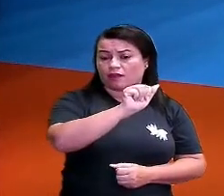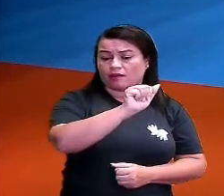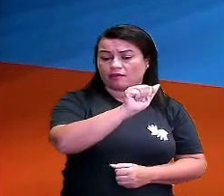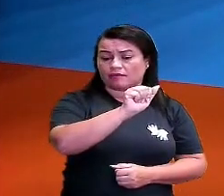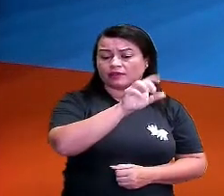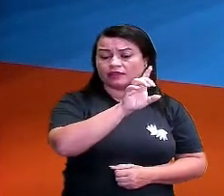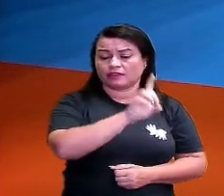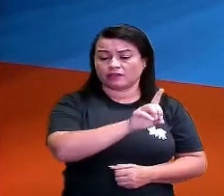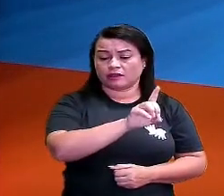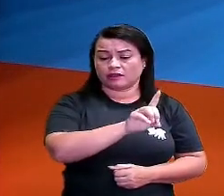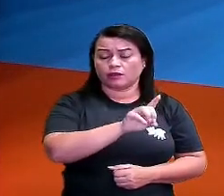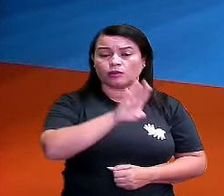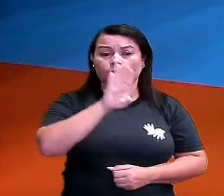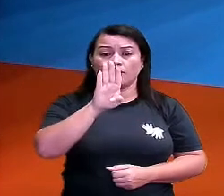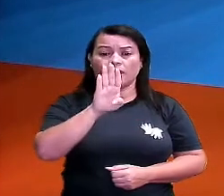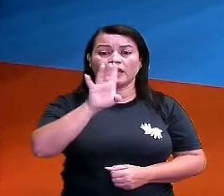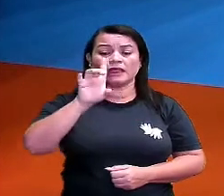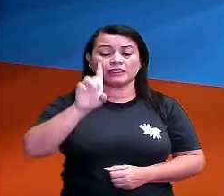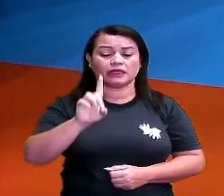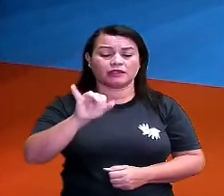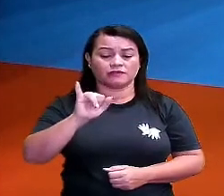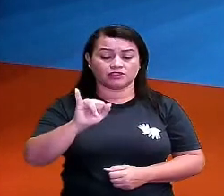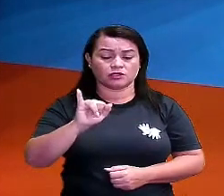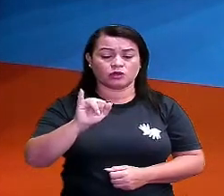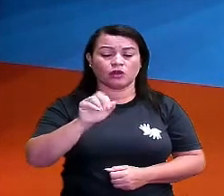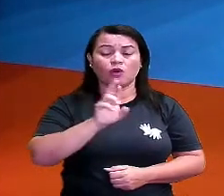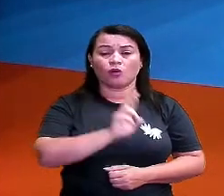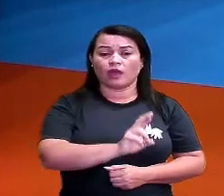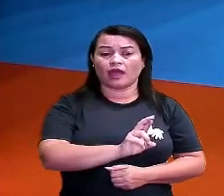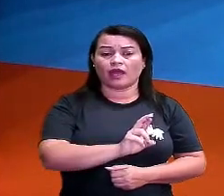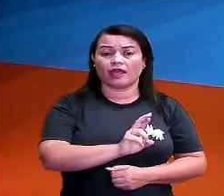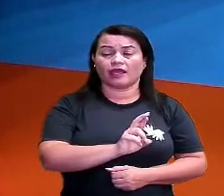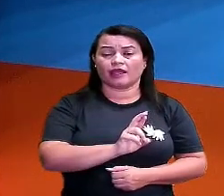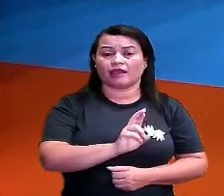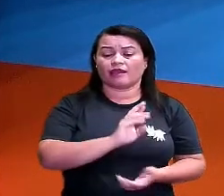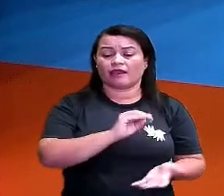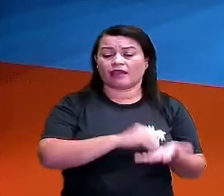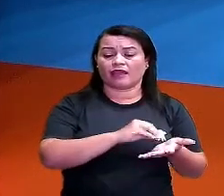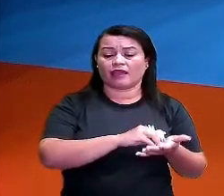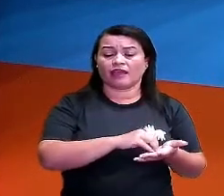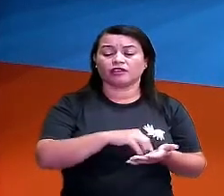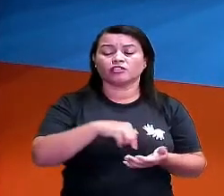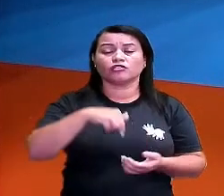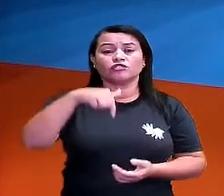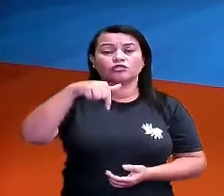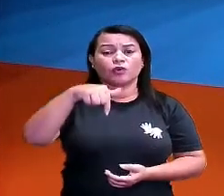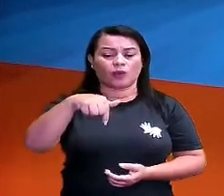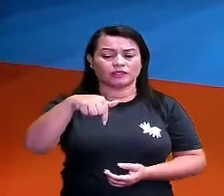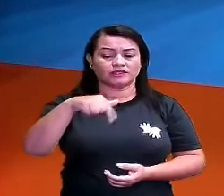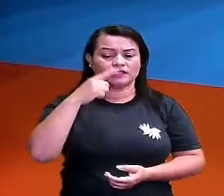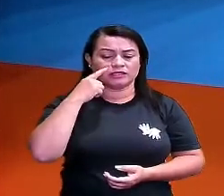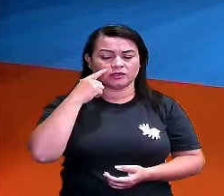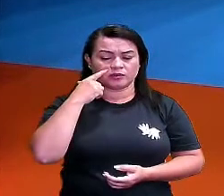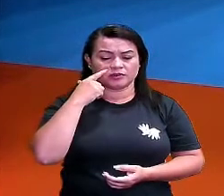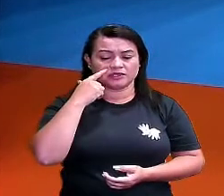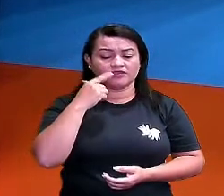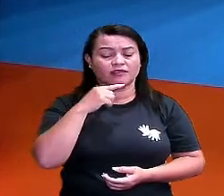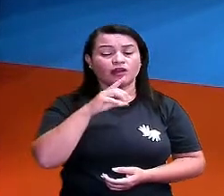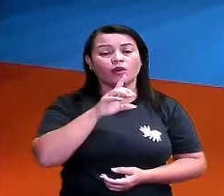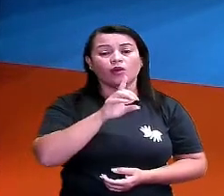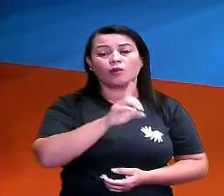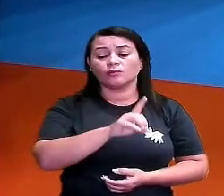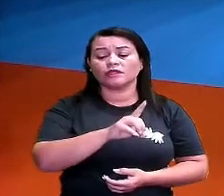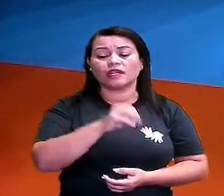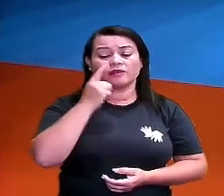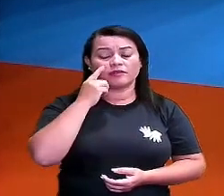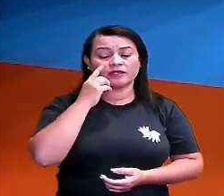o divisor, Q quociente e R resto. Vejam que o dividendo vai ser igual ao quociente vezes